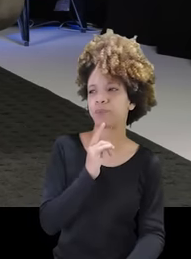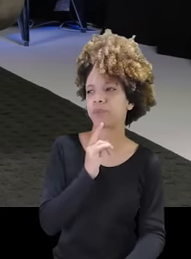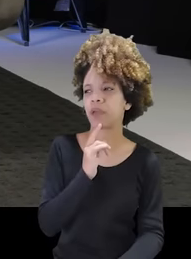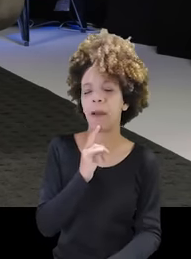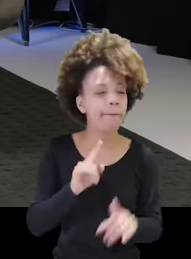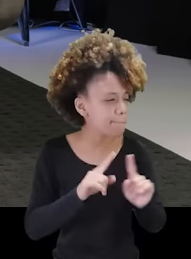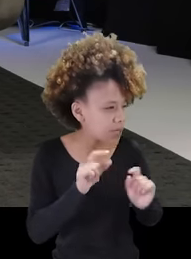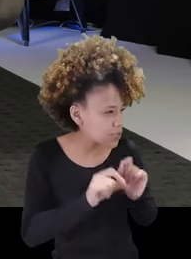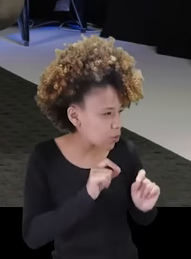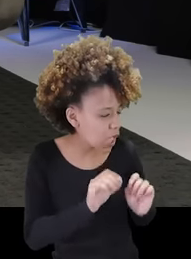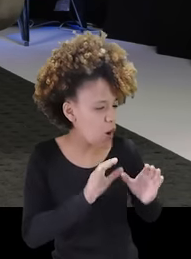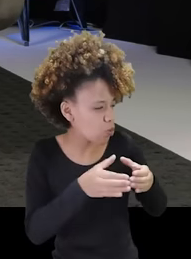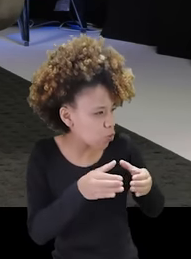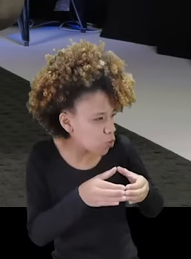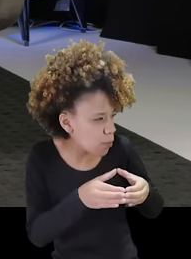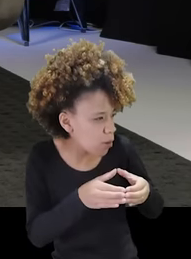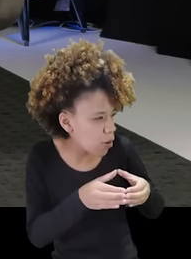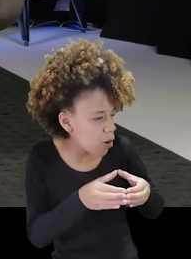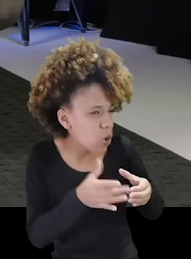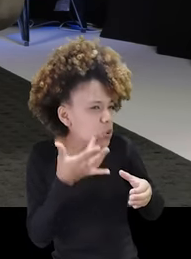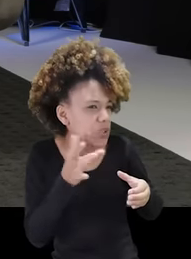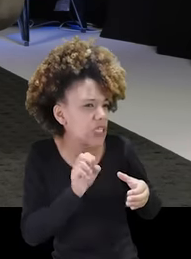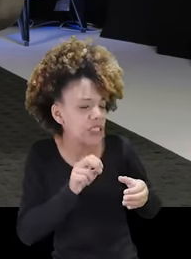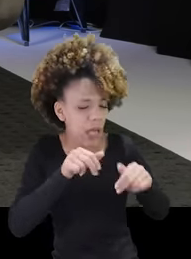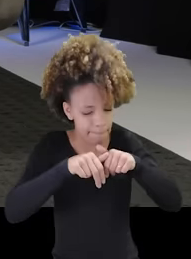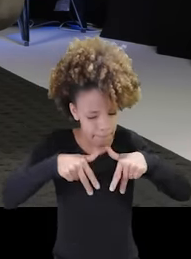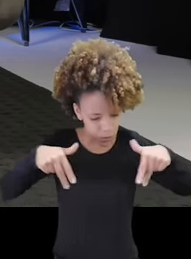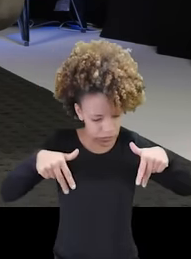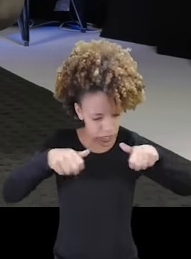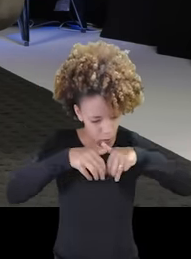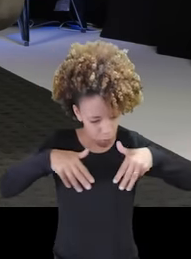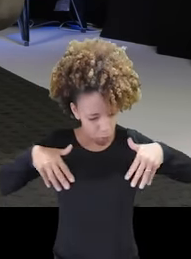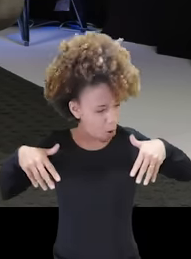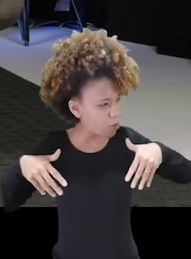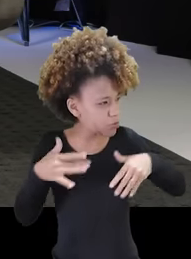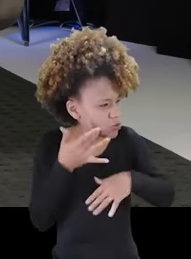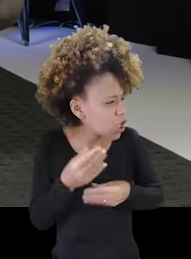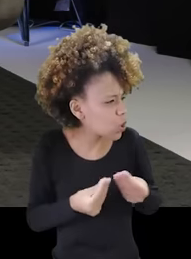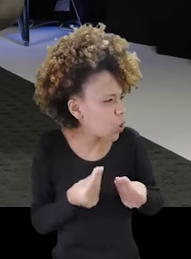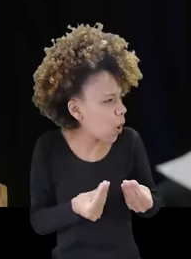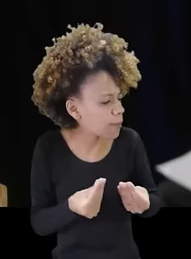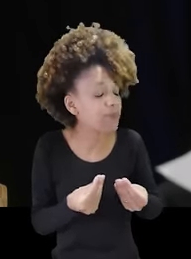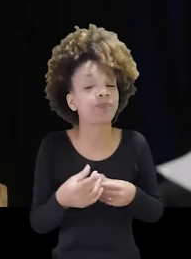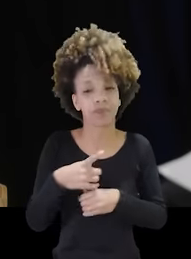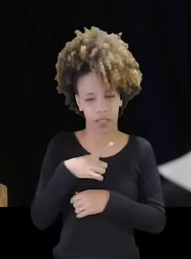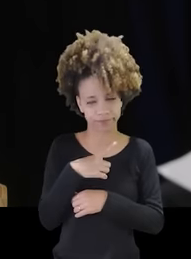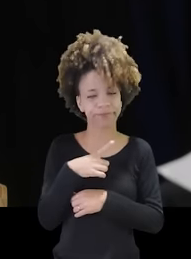um negócio é um grupo mas tem uma não sei se é posição de cada um como se fosse um jogador de futebol assim